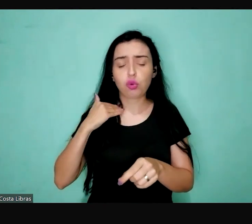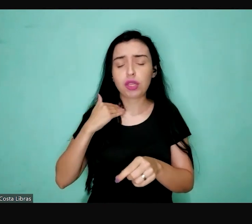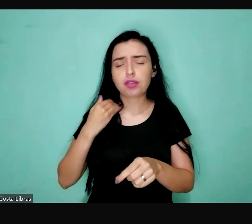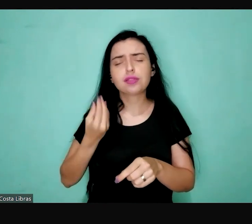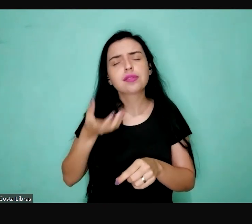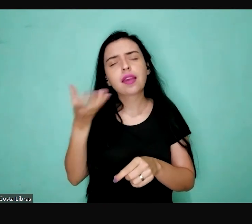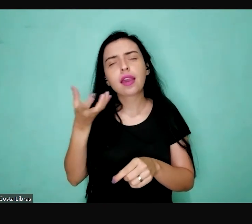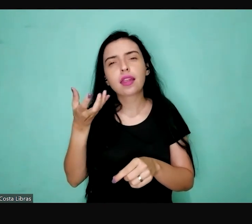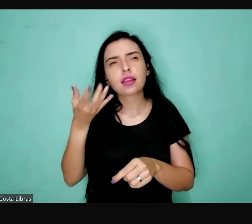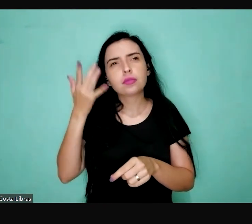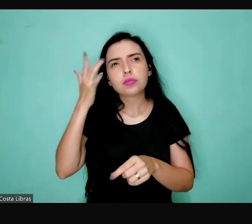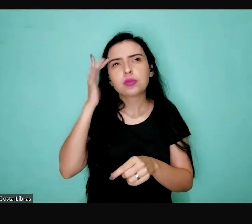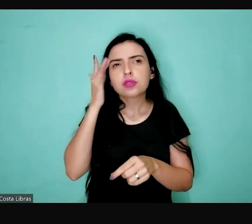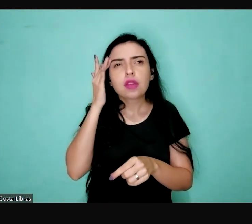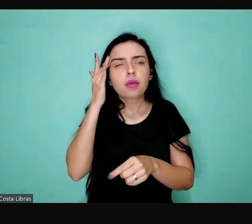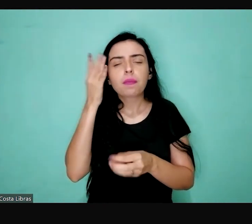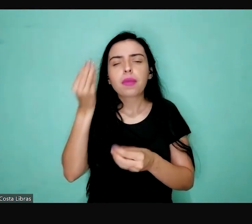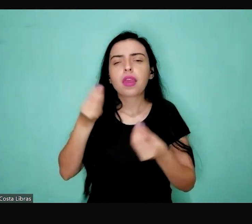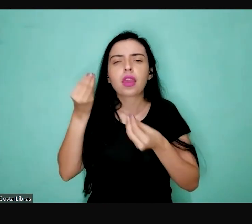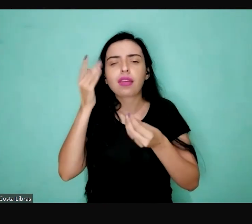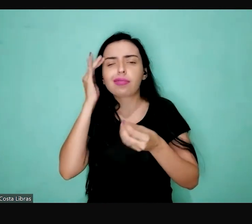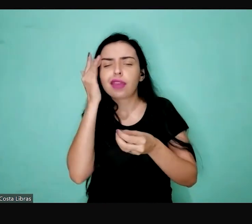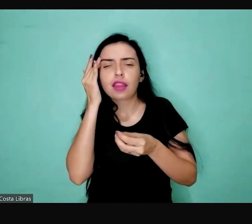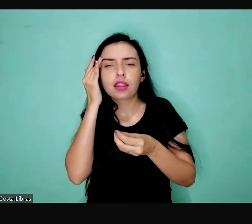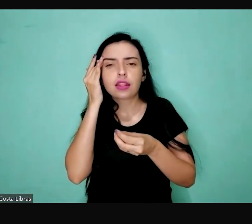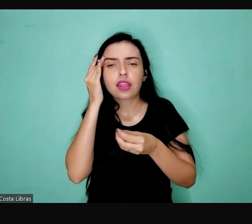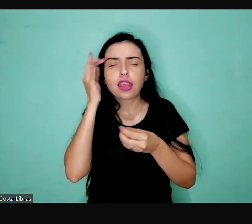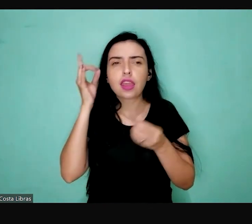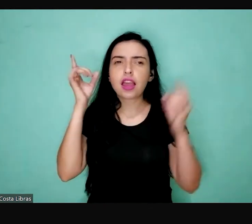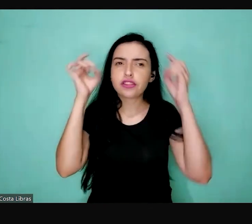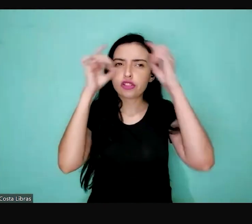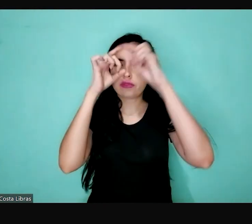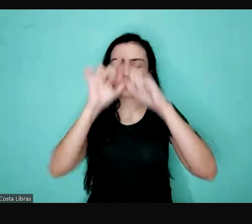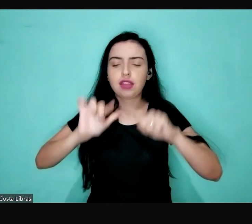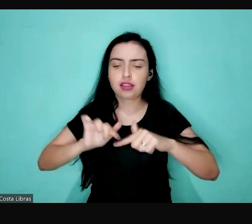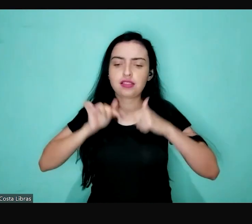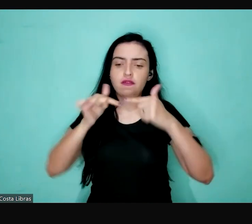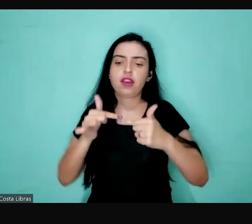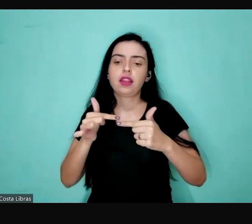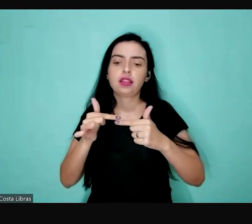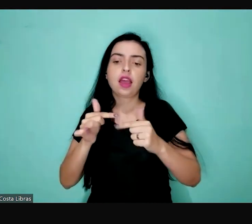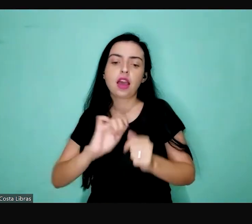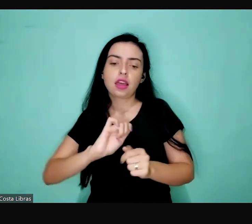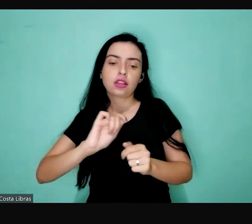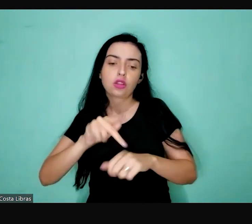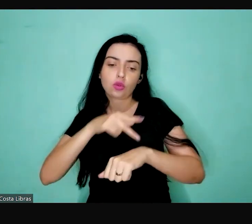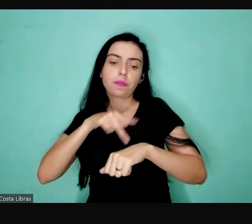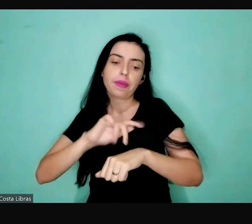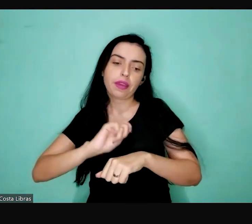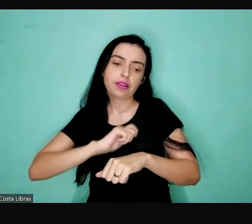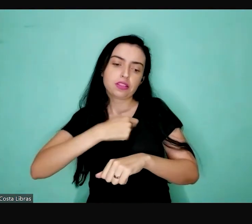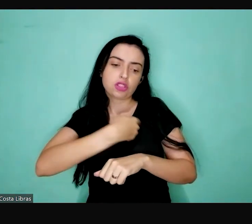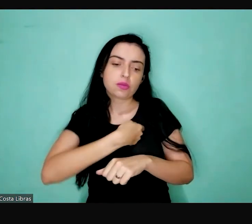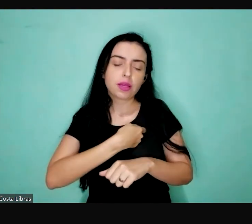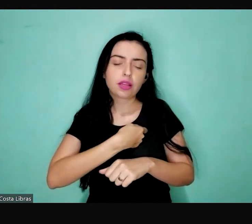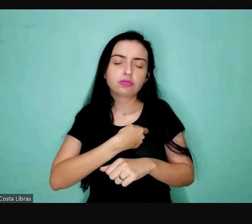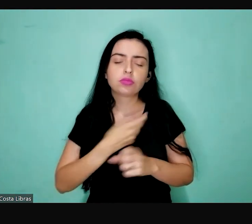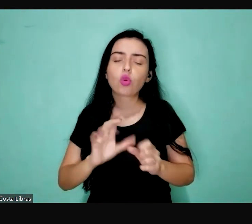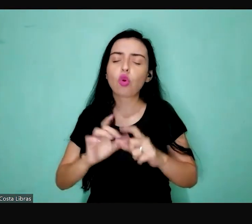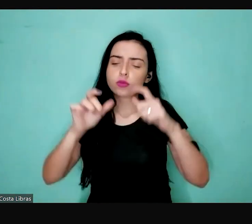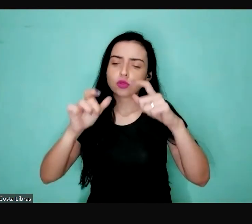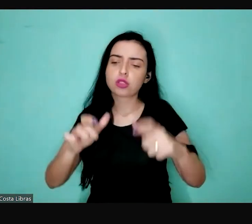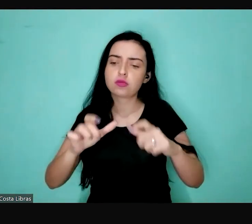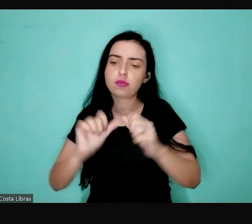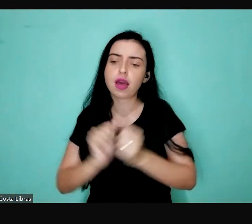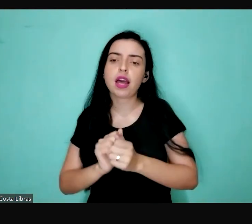as suas dificuldades da interpretação de direito, como os tribunais constroem o direito na Espanha. Para